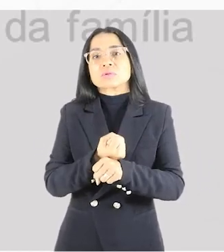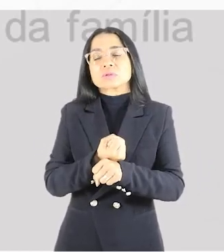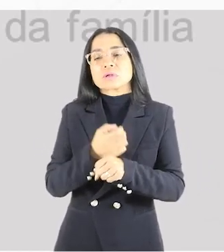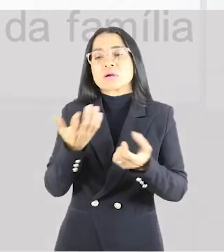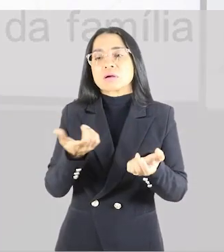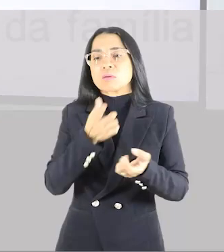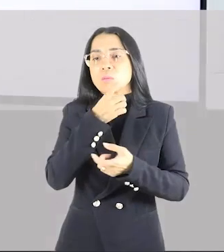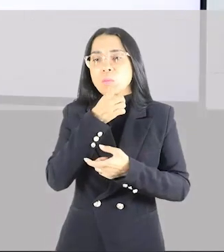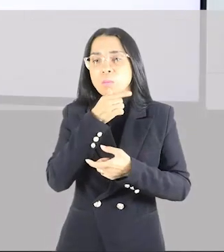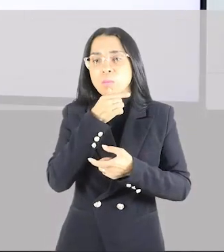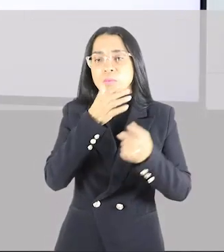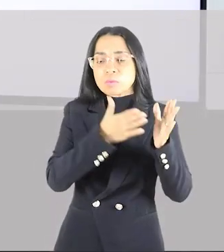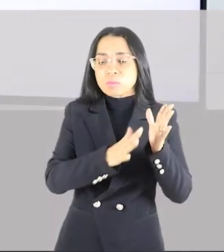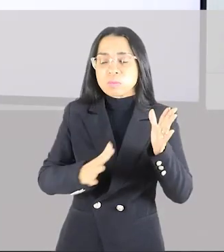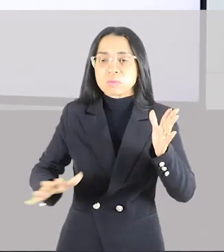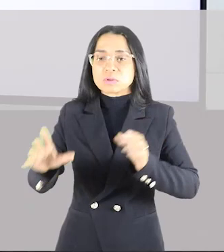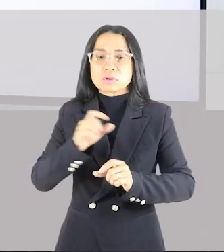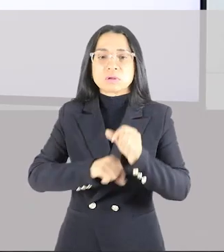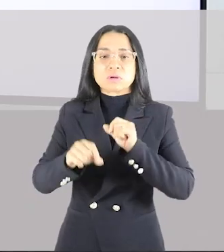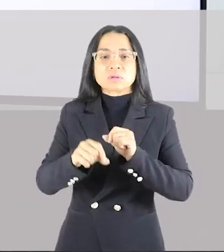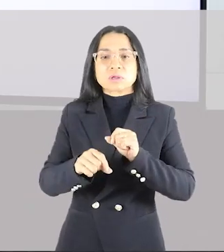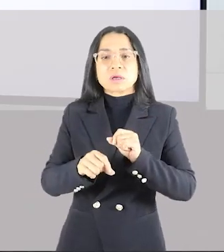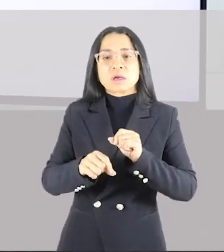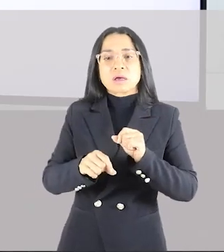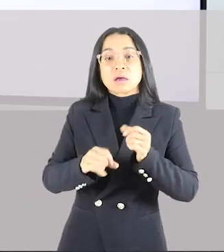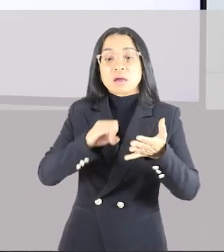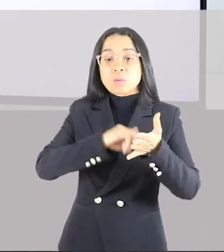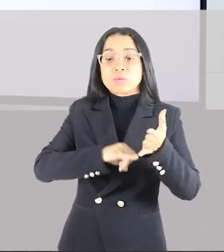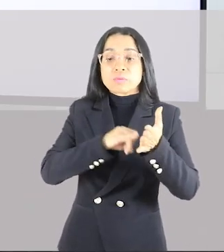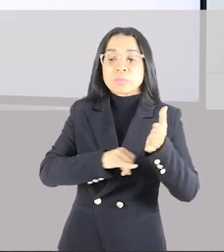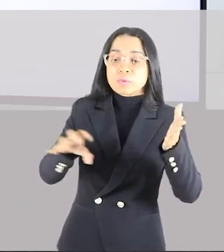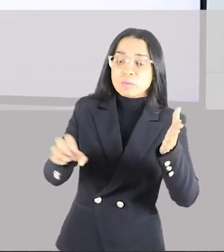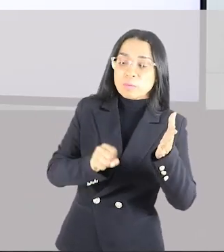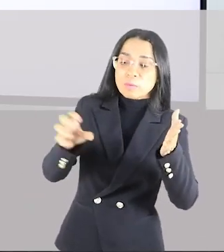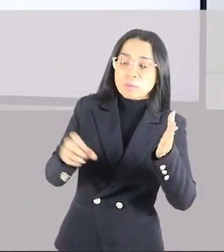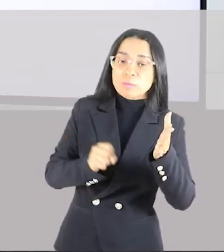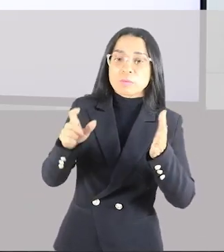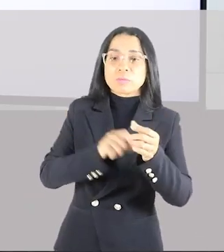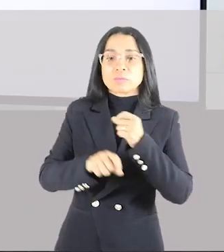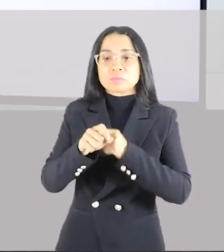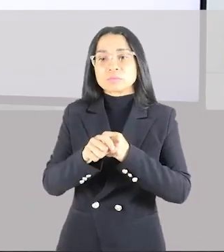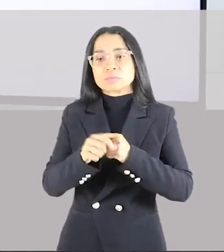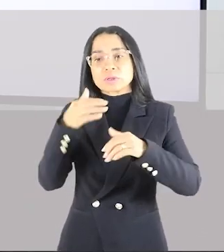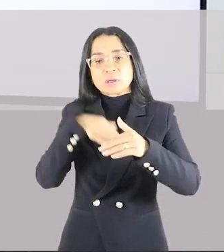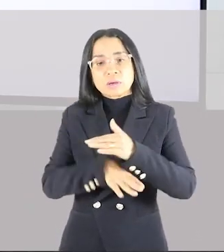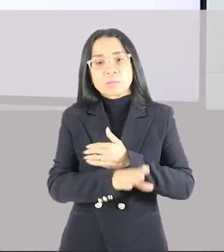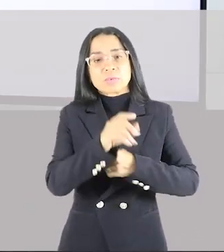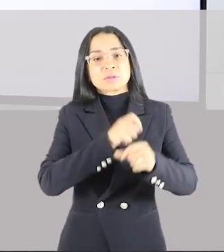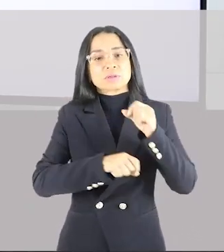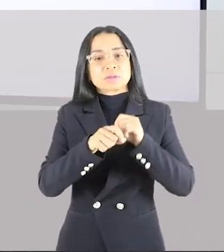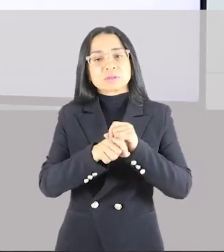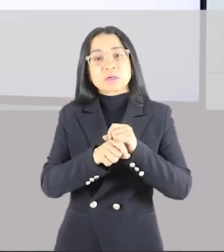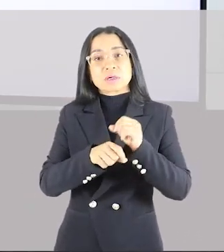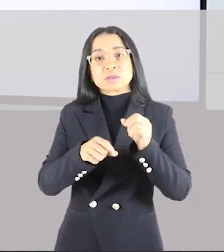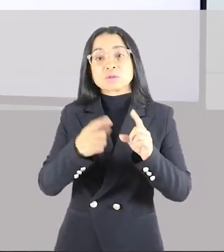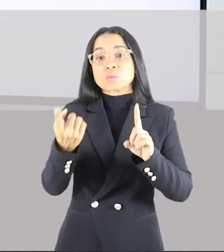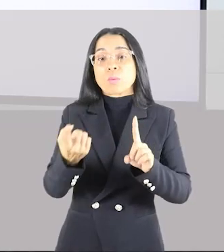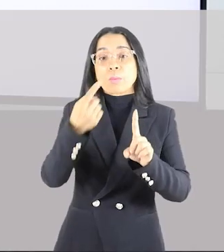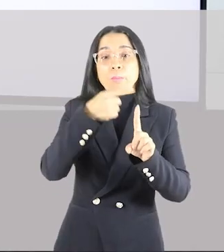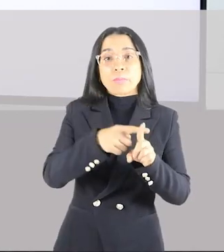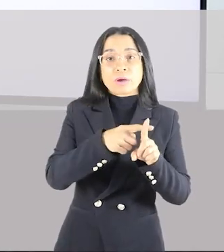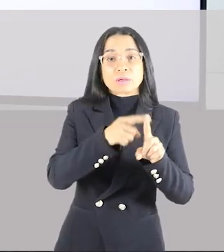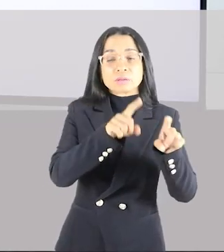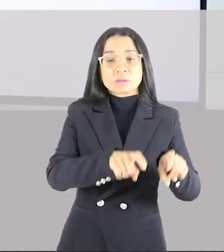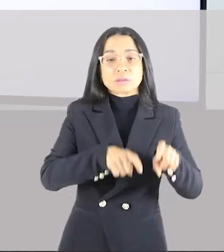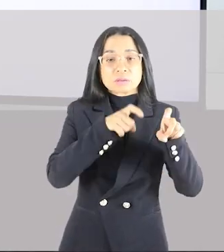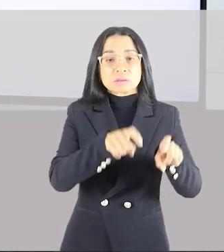a arrecadação de impostos e a armazenagem dos excedentes agrícolas. O comércio e o artesanato, né, visavam também